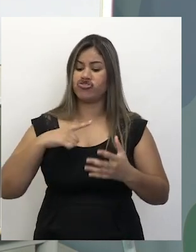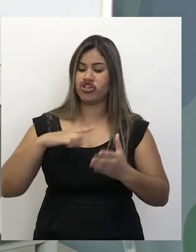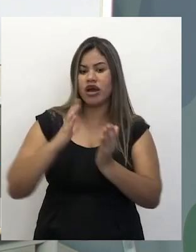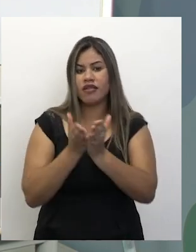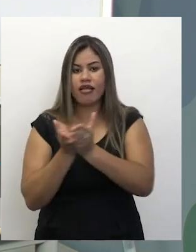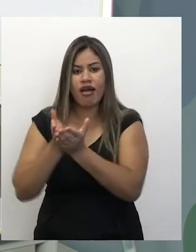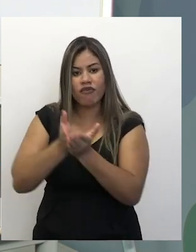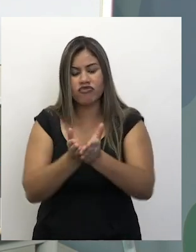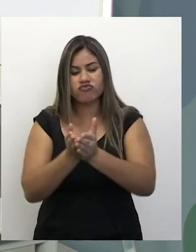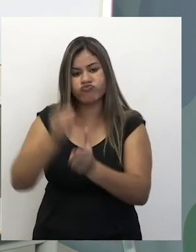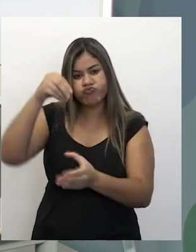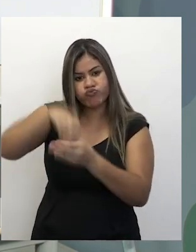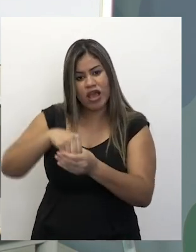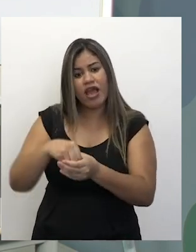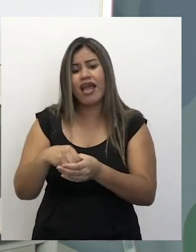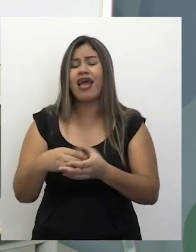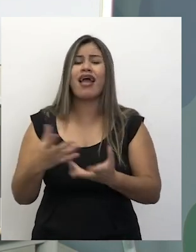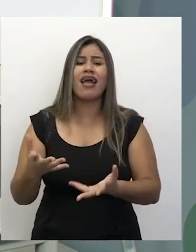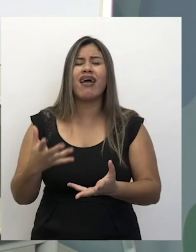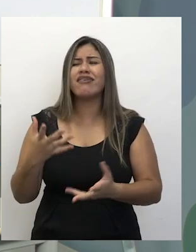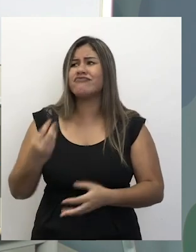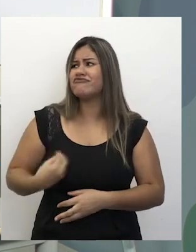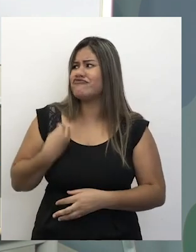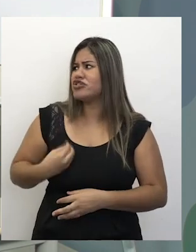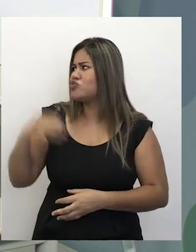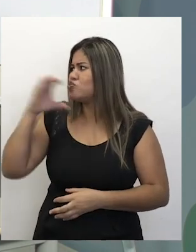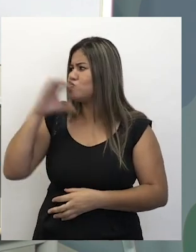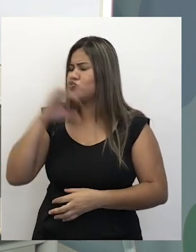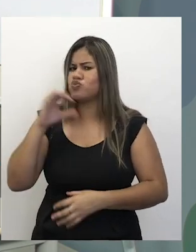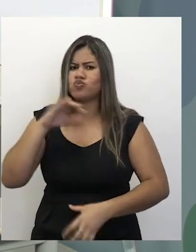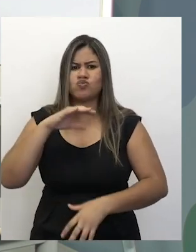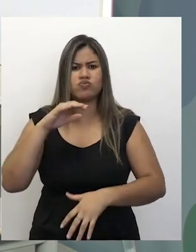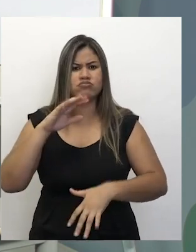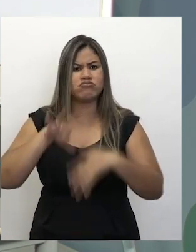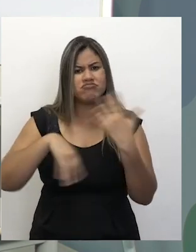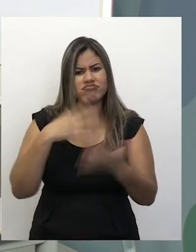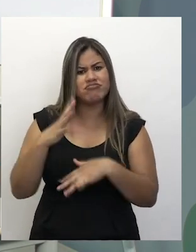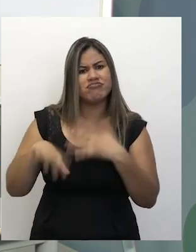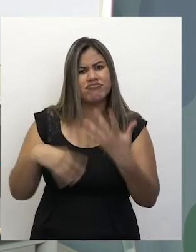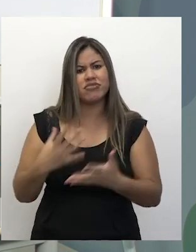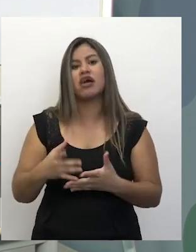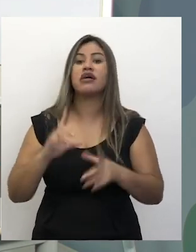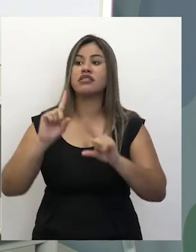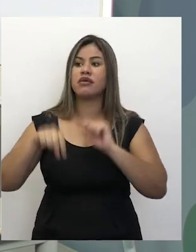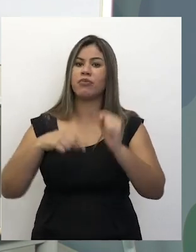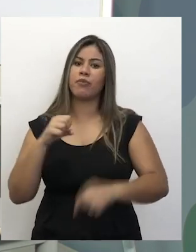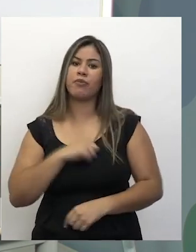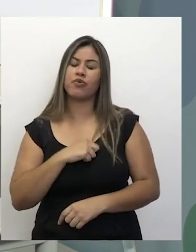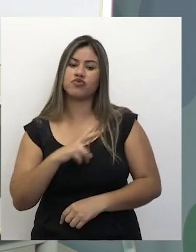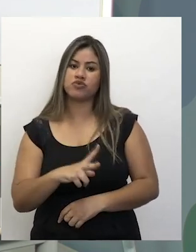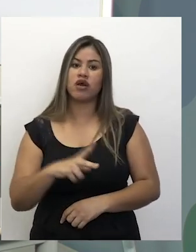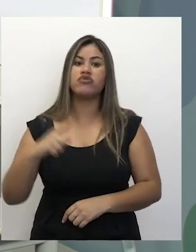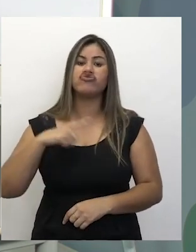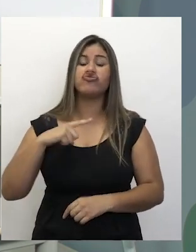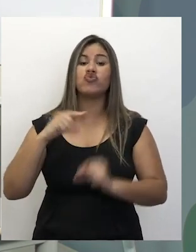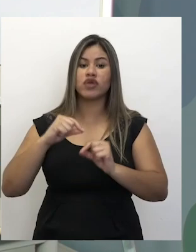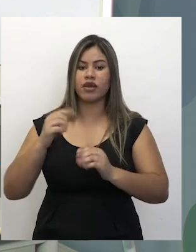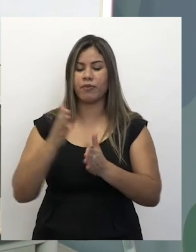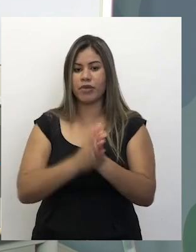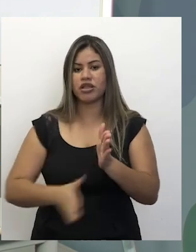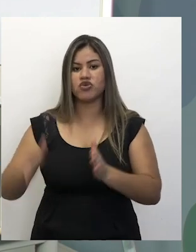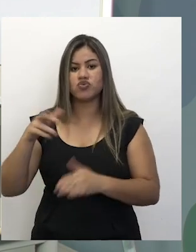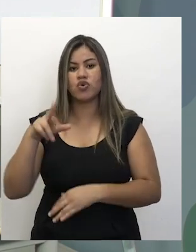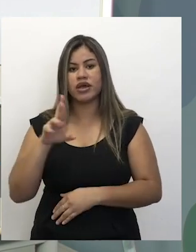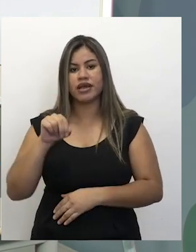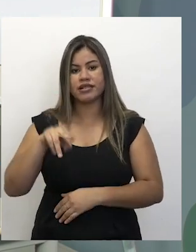naufragou quando voltar a Portugal ou senão a vida bem atribulada e Portugal nesse período Ela vivia a segunda da Europa o Renascimento é